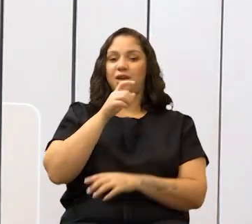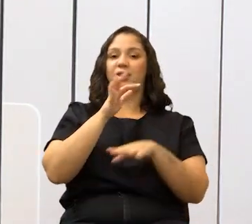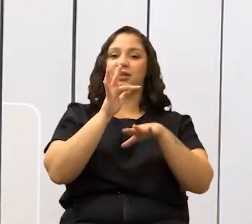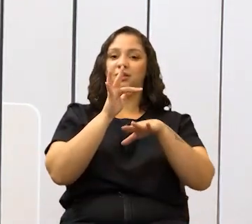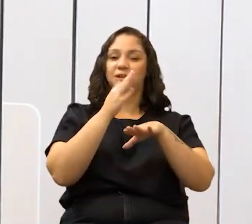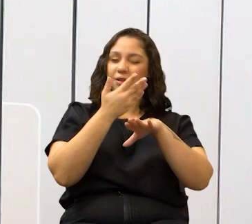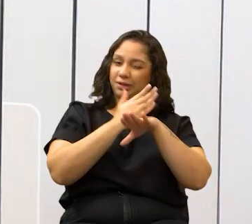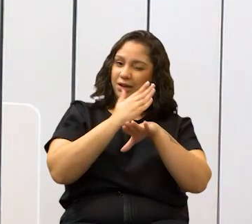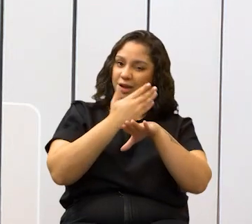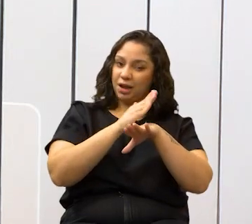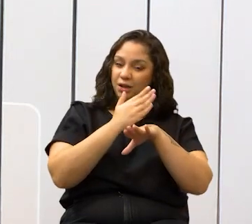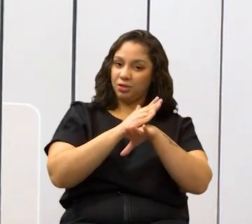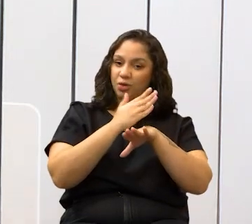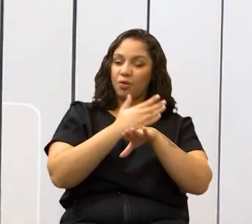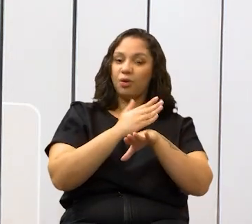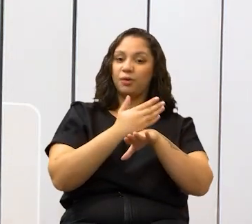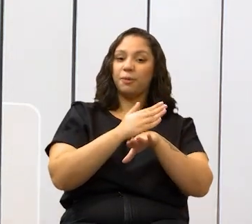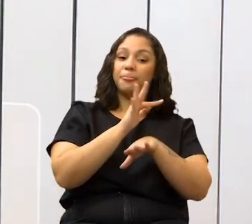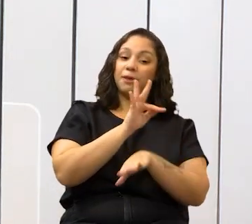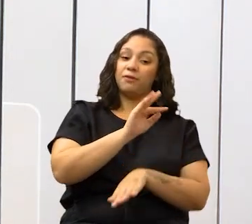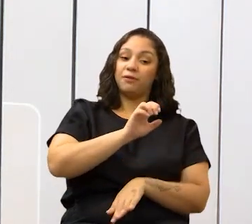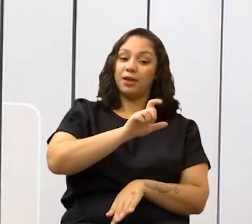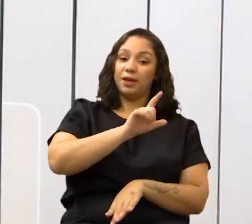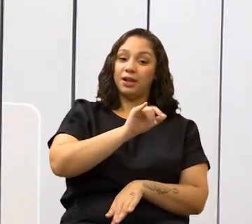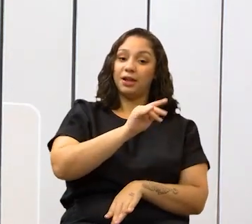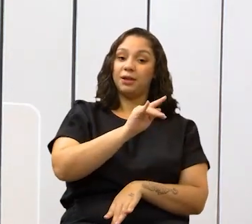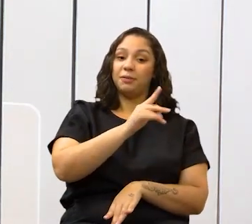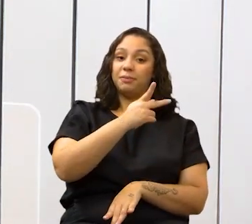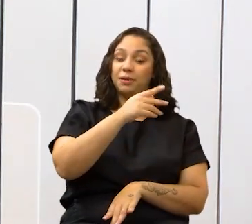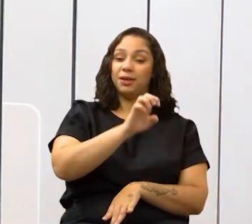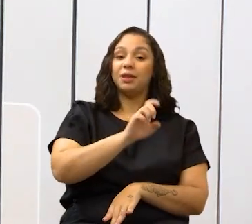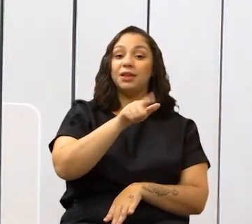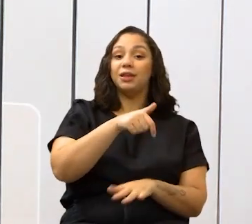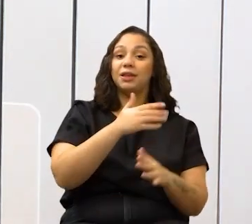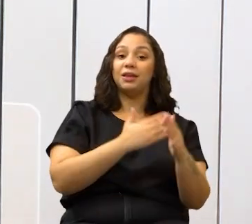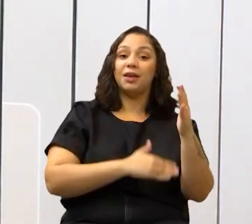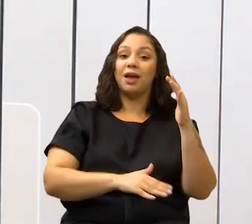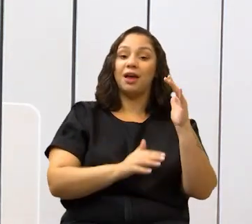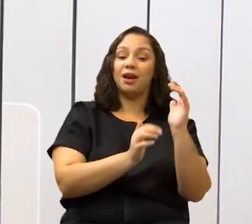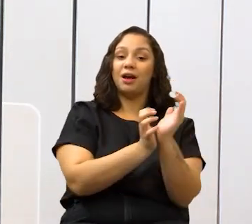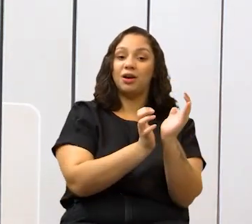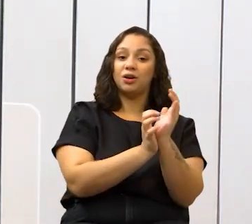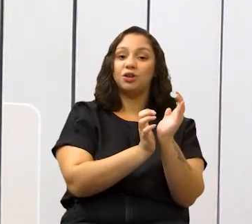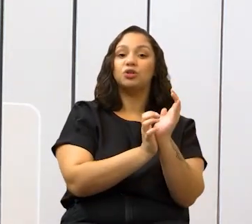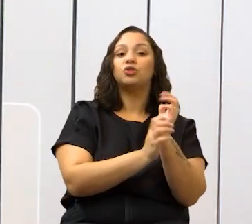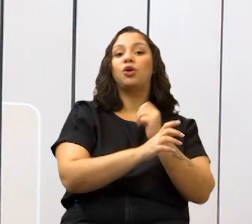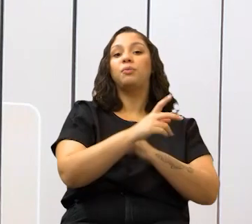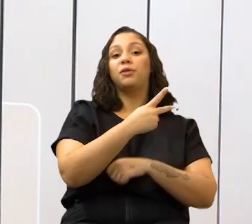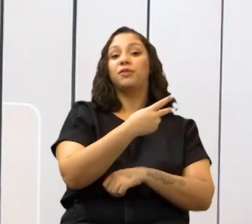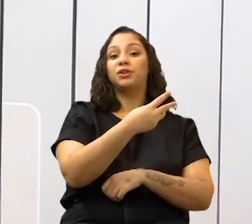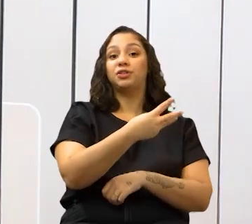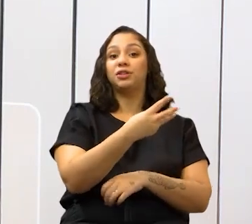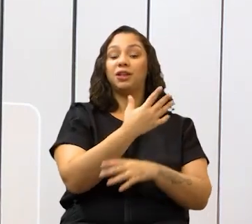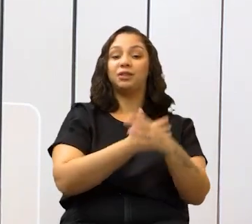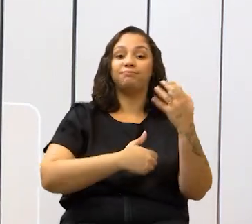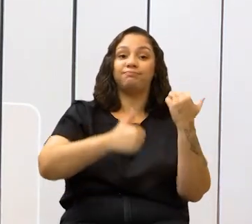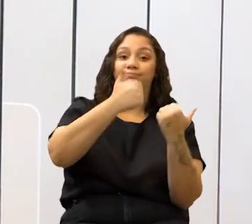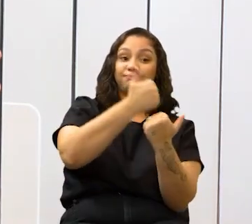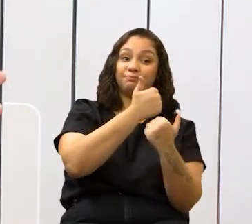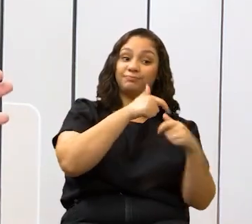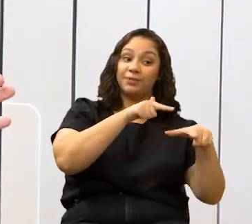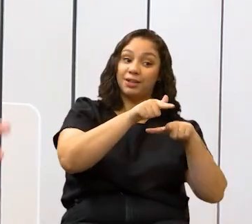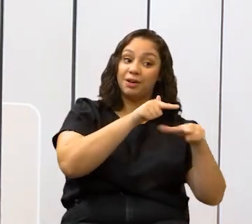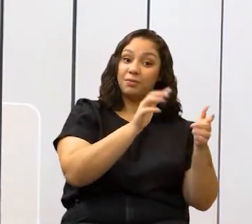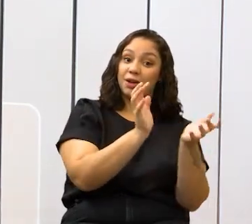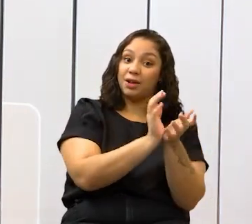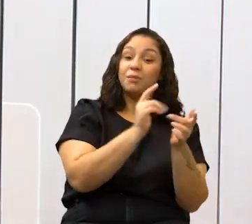Ponte Preta, o Felipe, que estava no Sub-23, assume interinamente, já trabalha com toda a equipe e ele